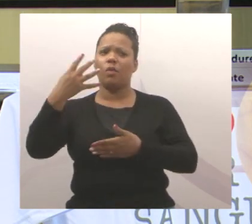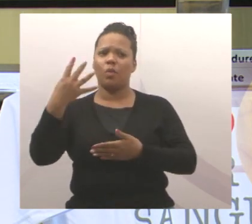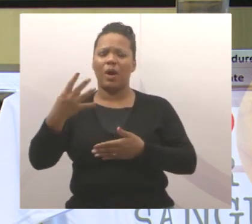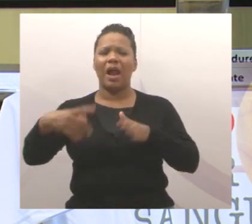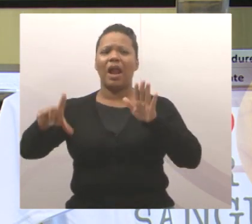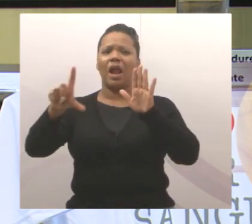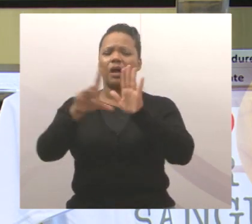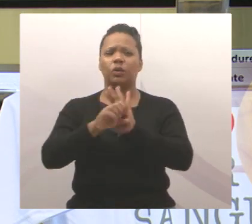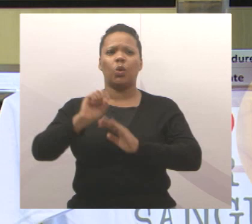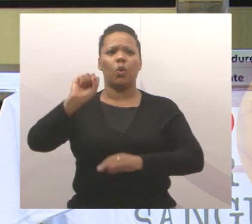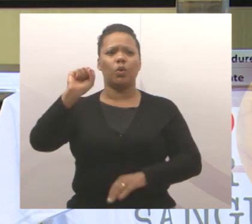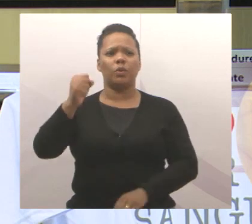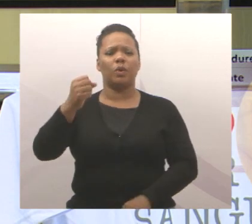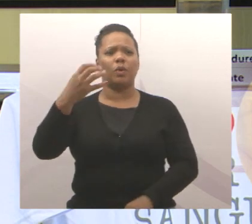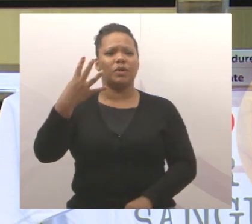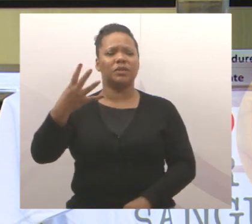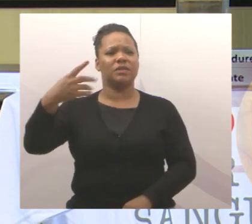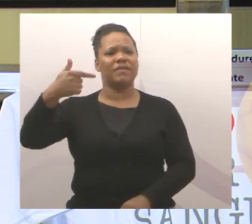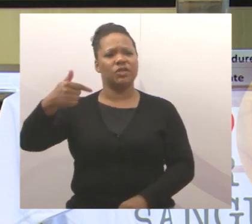Federal